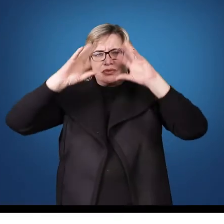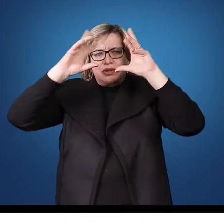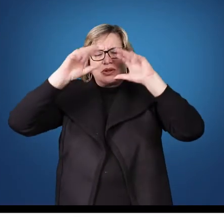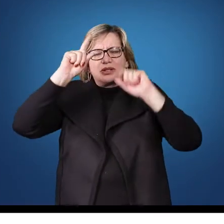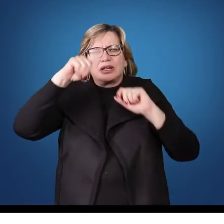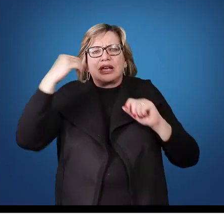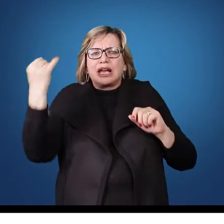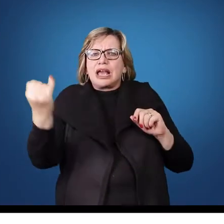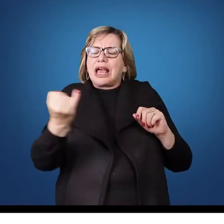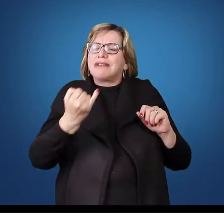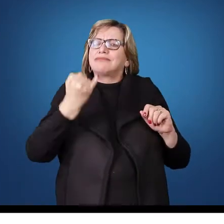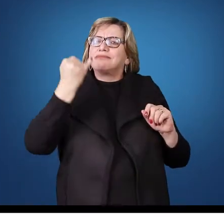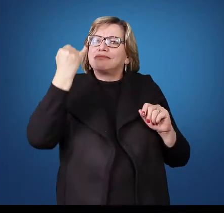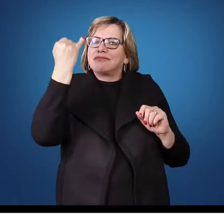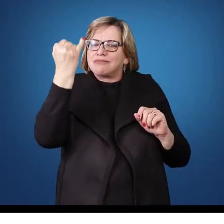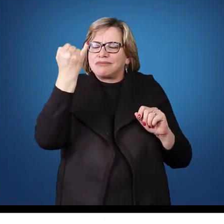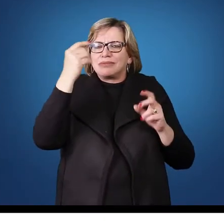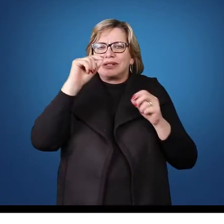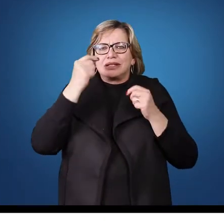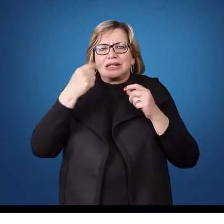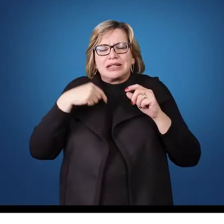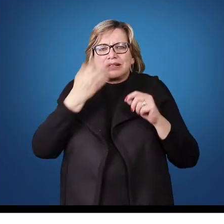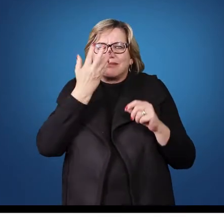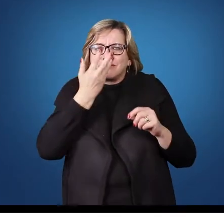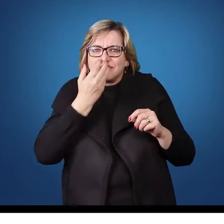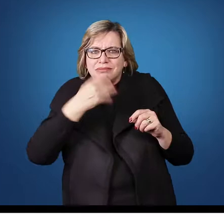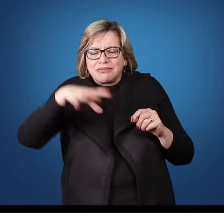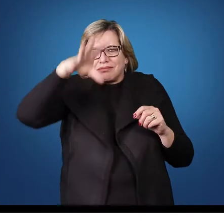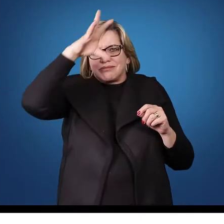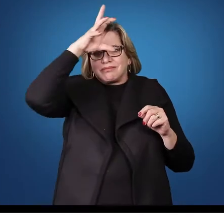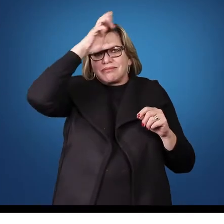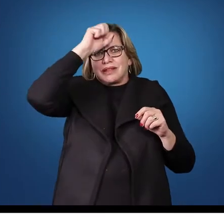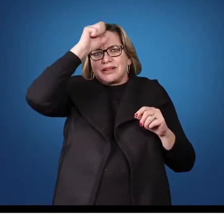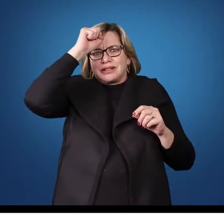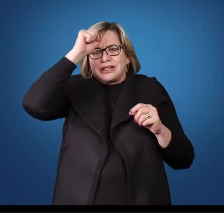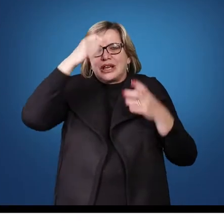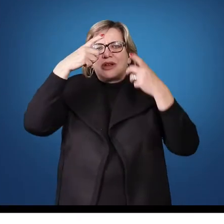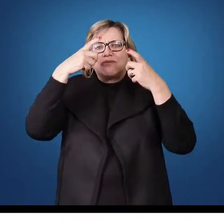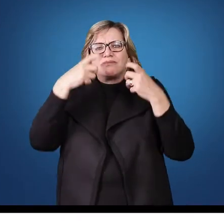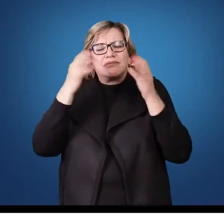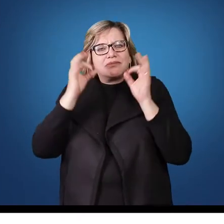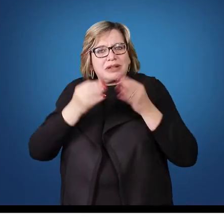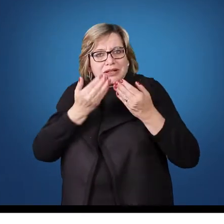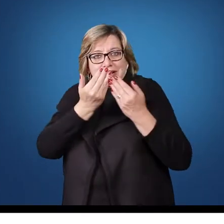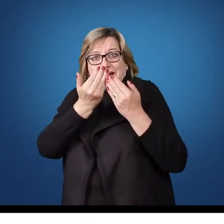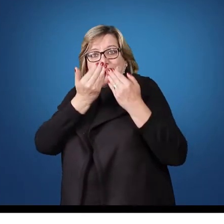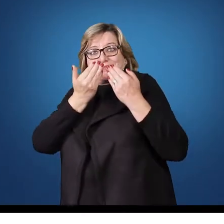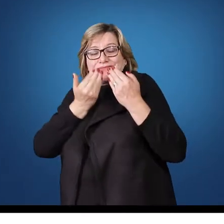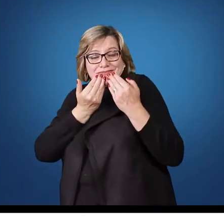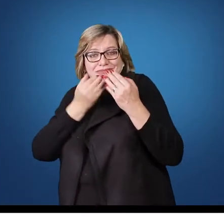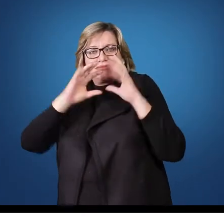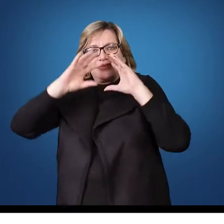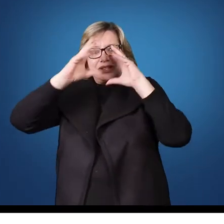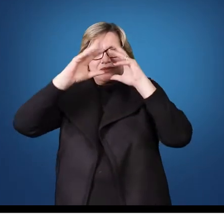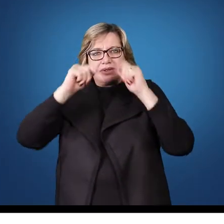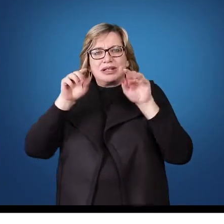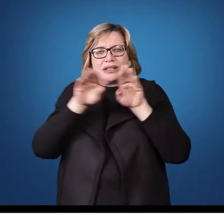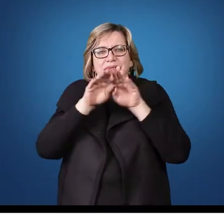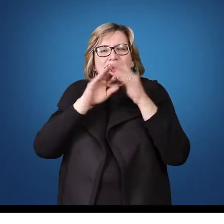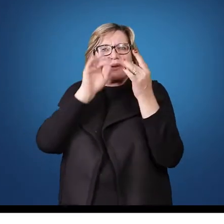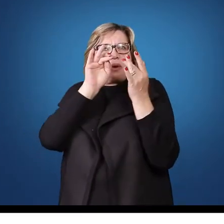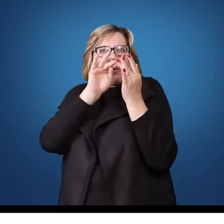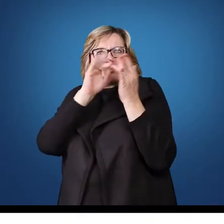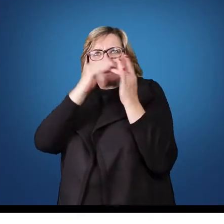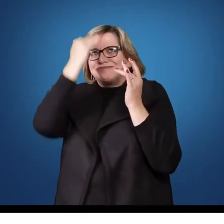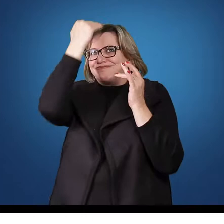nesse posicionamento da aprendizagem do toque, que a criança aprenda a se posicionar atrás da bola e fazer esse contato em cima da cabeça.